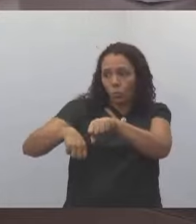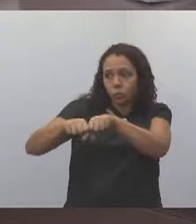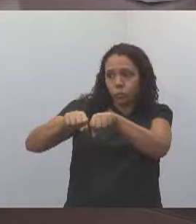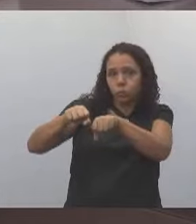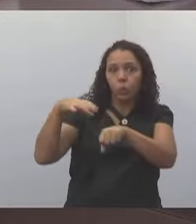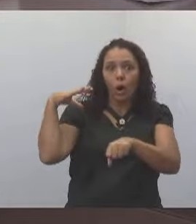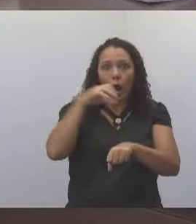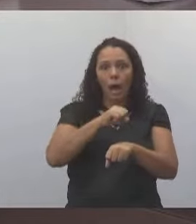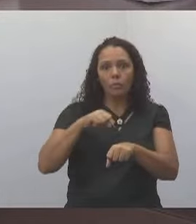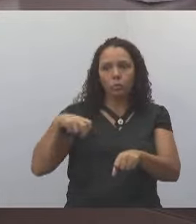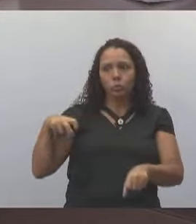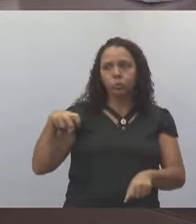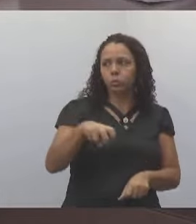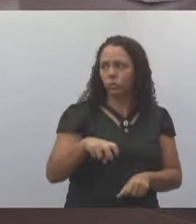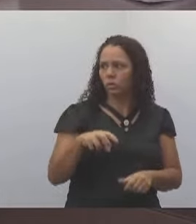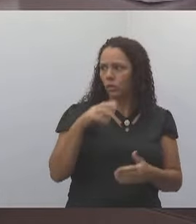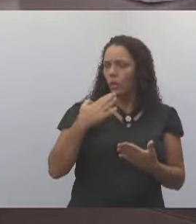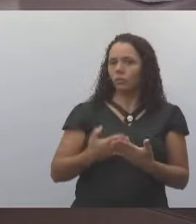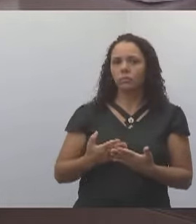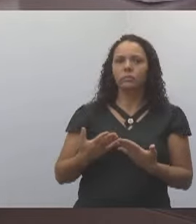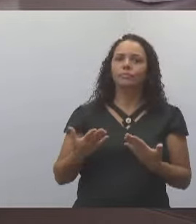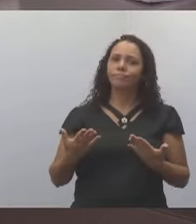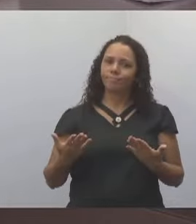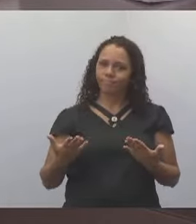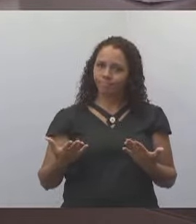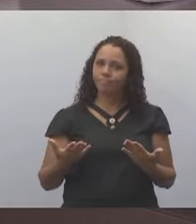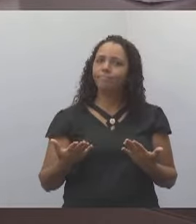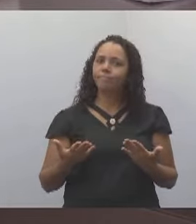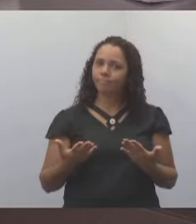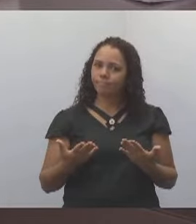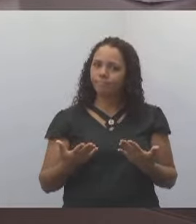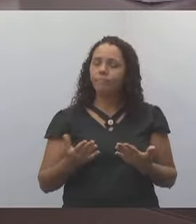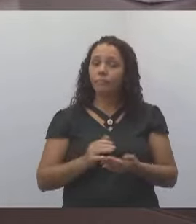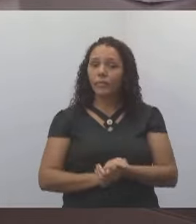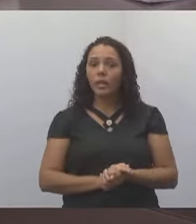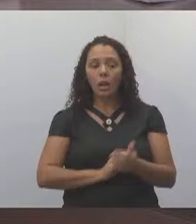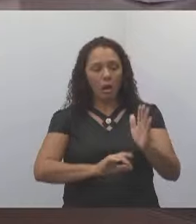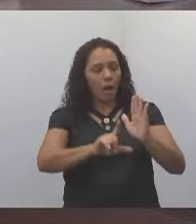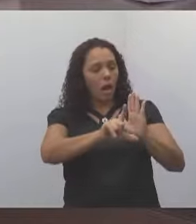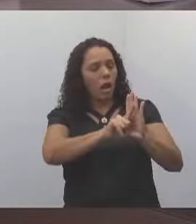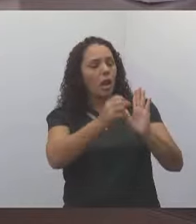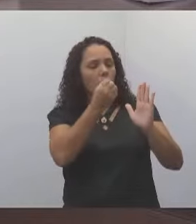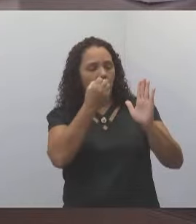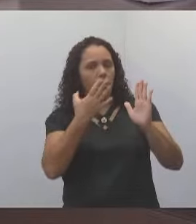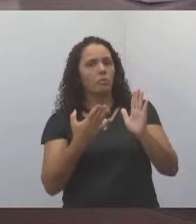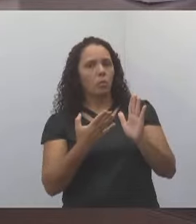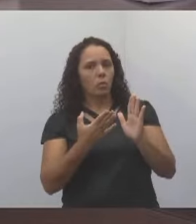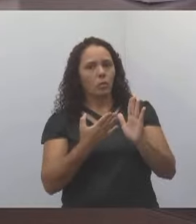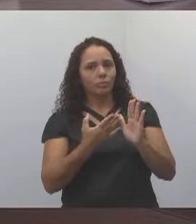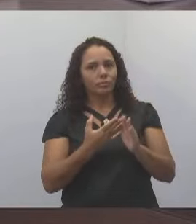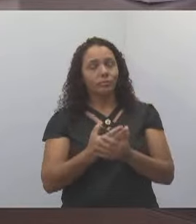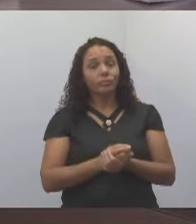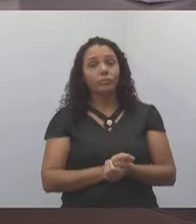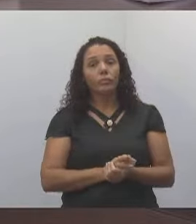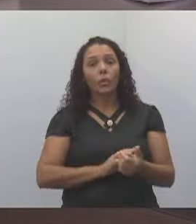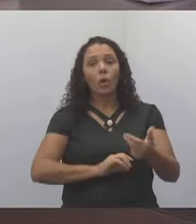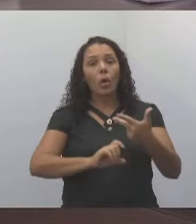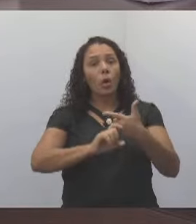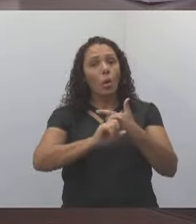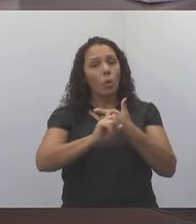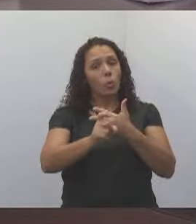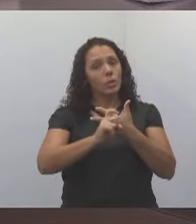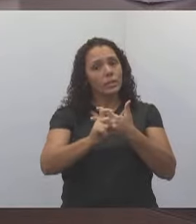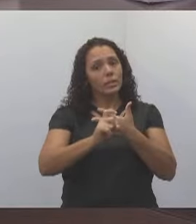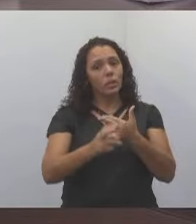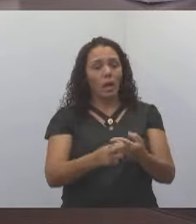faz proposital. Então, realmente, eu acho que é uma lei muito bem-vinda, não é? A fiscalização cabe ao executivo, eles que têm que resolver como que vai ser